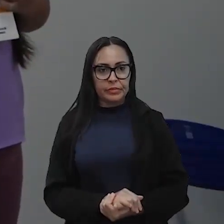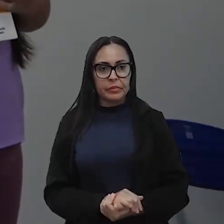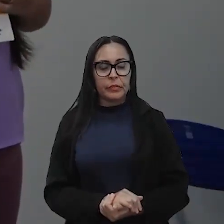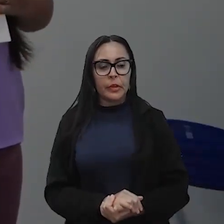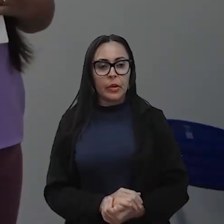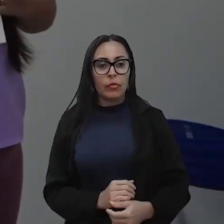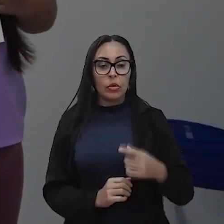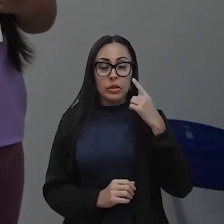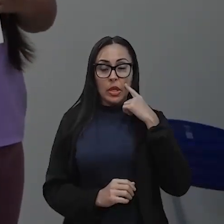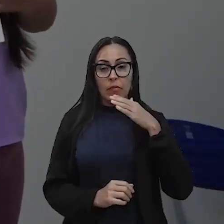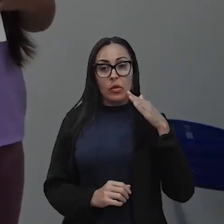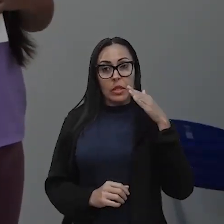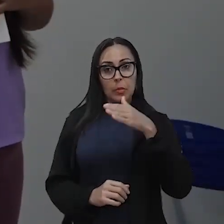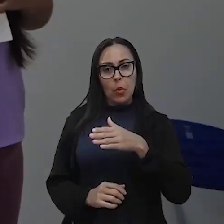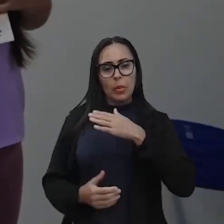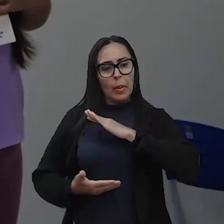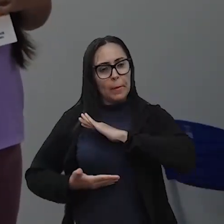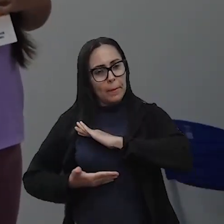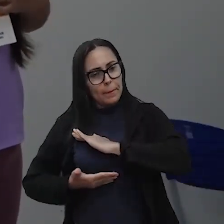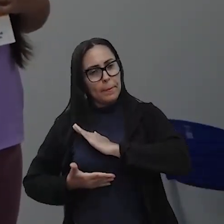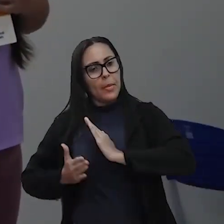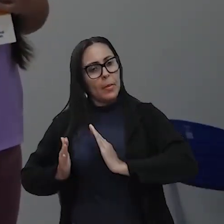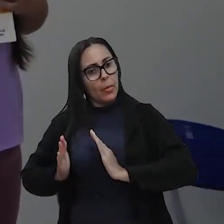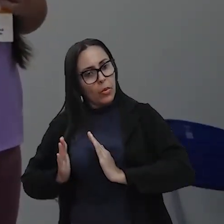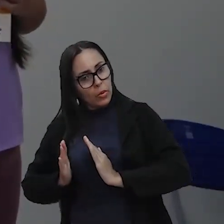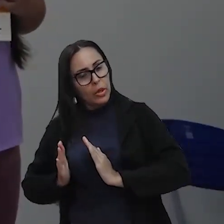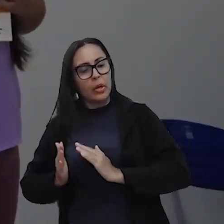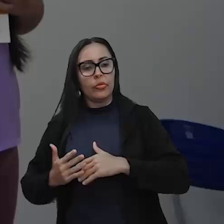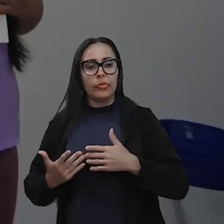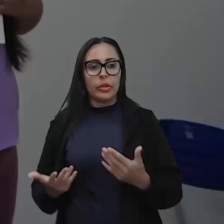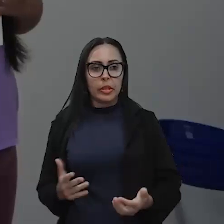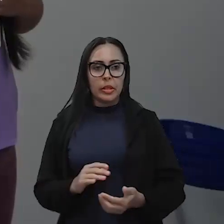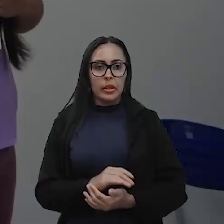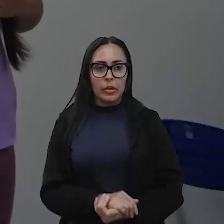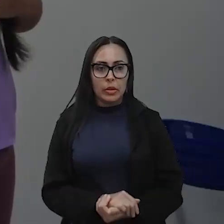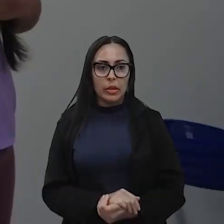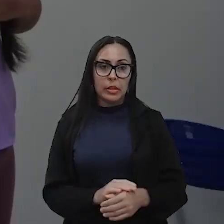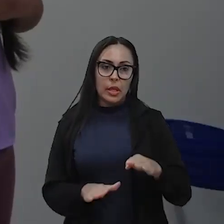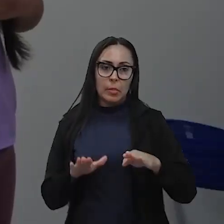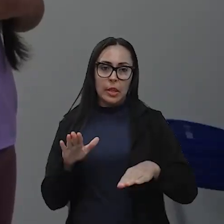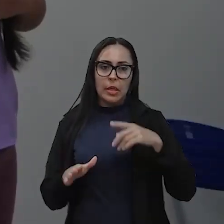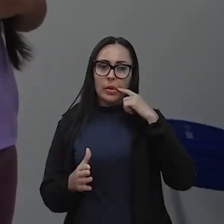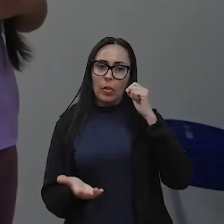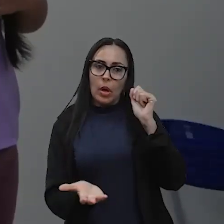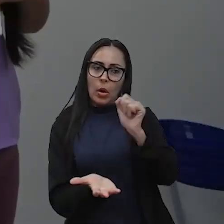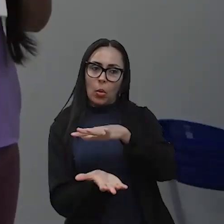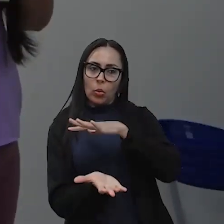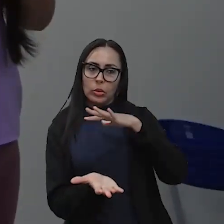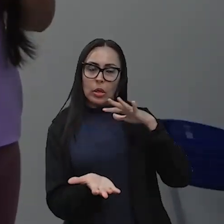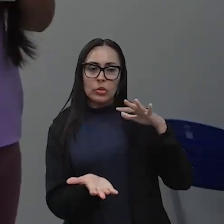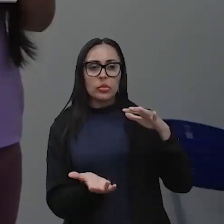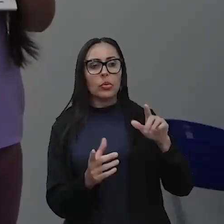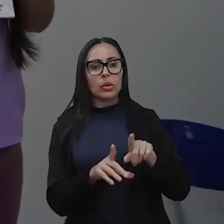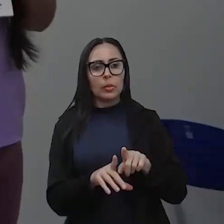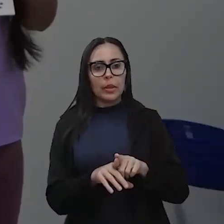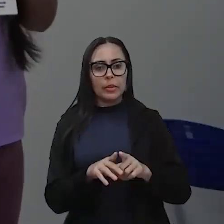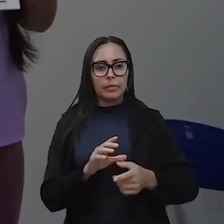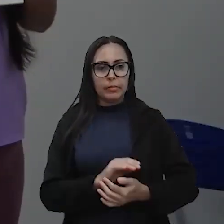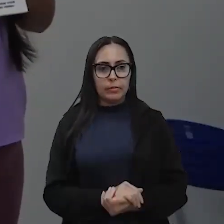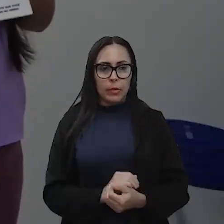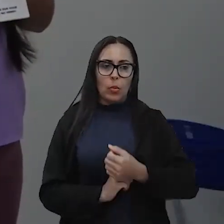uma mamografia ou, dependendo da rede, a gente faz até uma ultrassonografia de primeira escolha para identificar. Então,